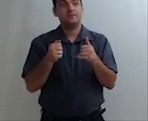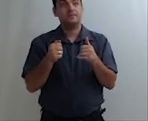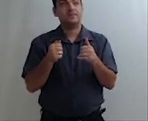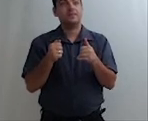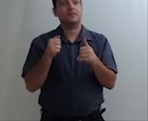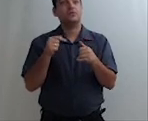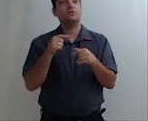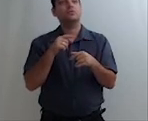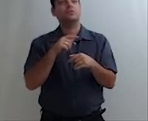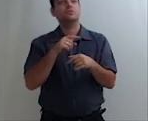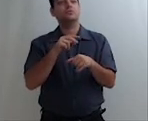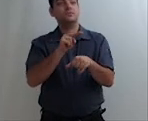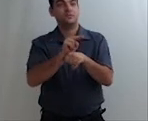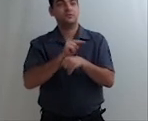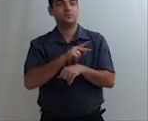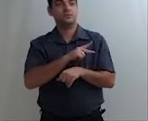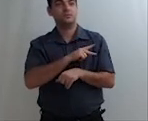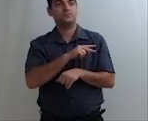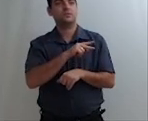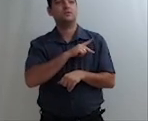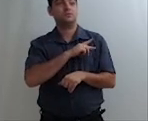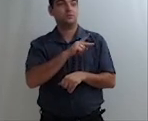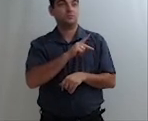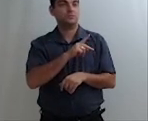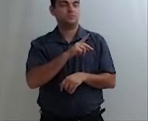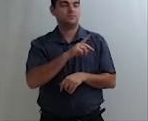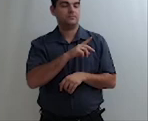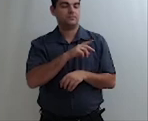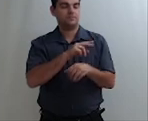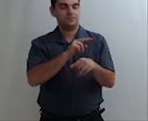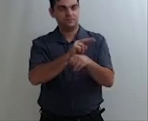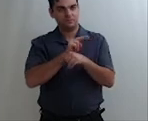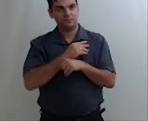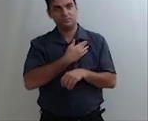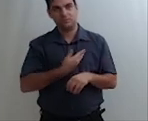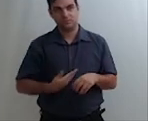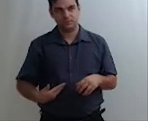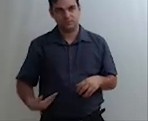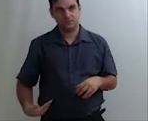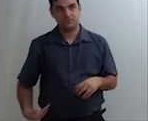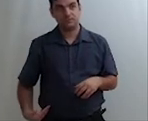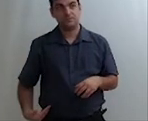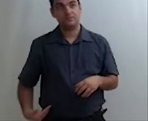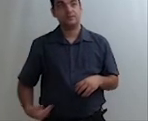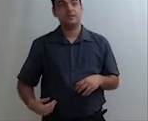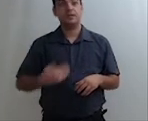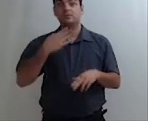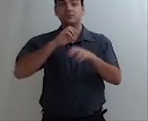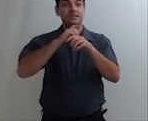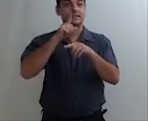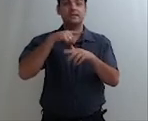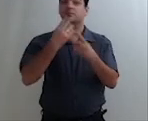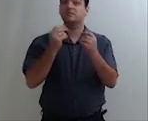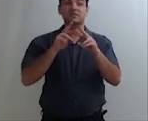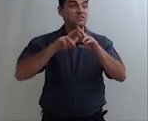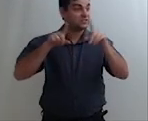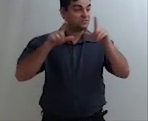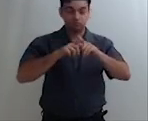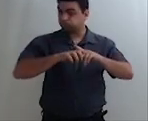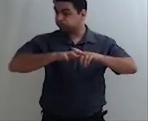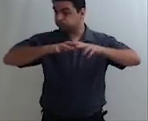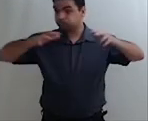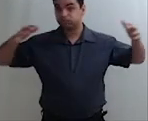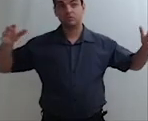público para evidenciar a gritante diferença eh de